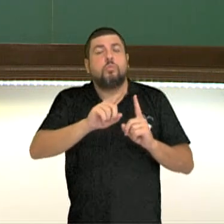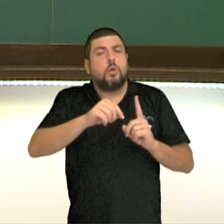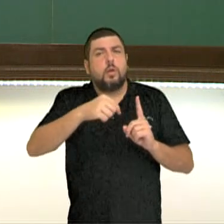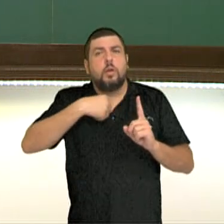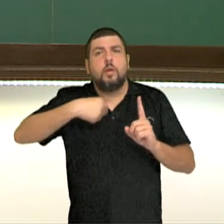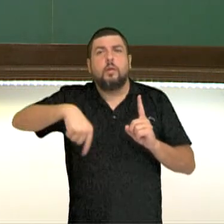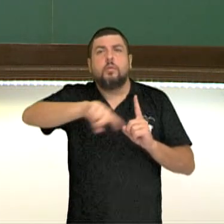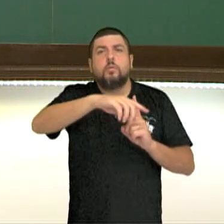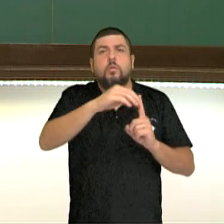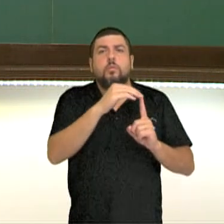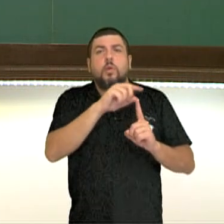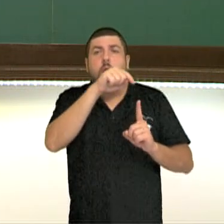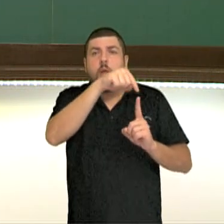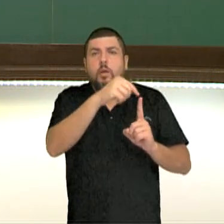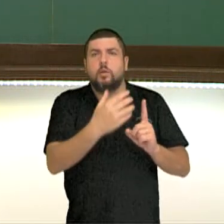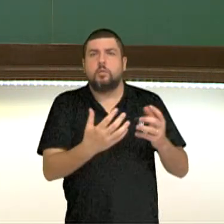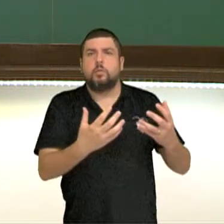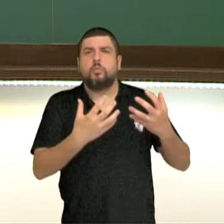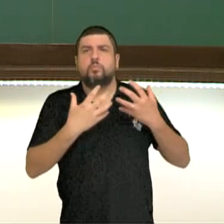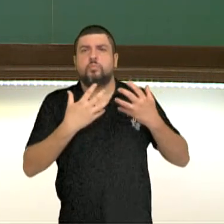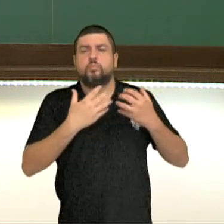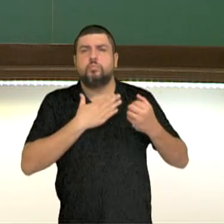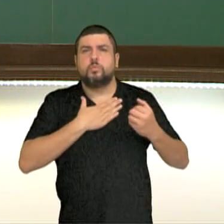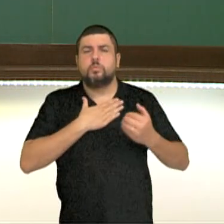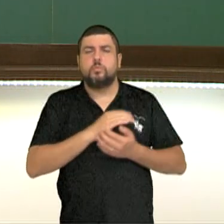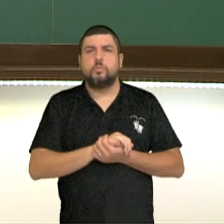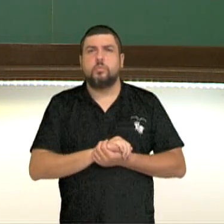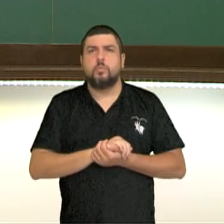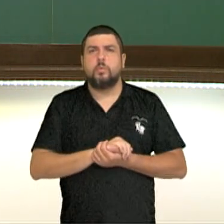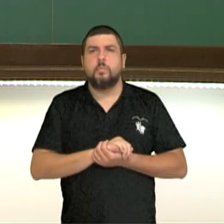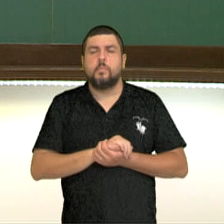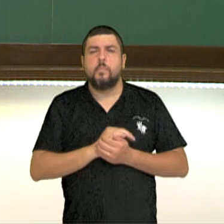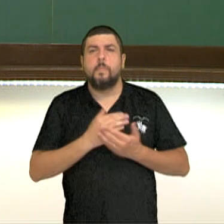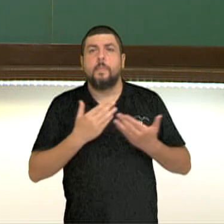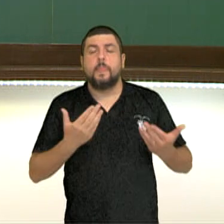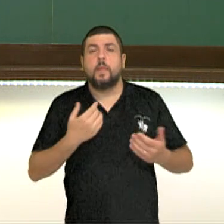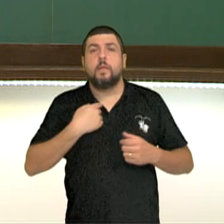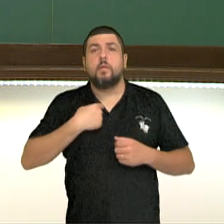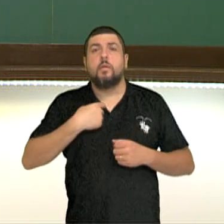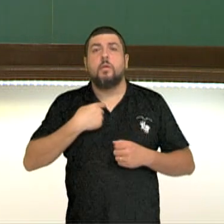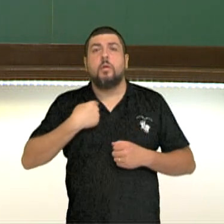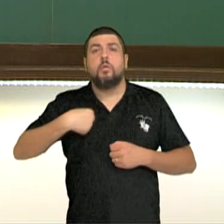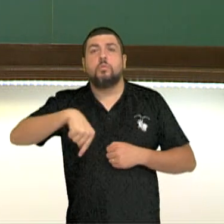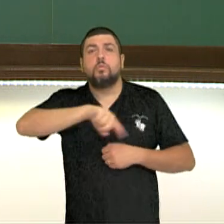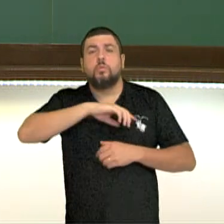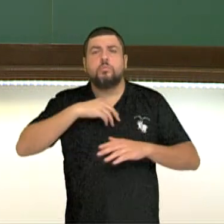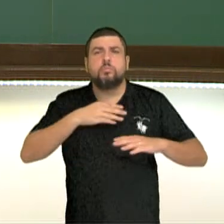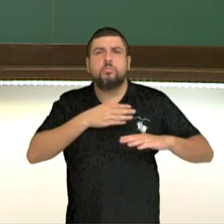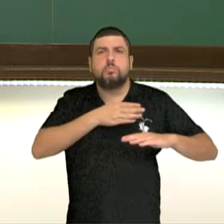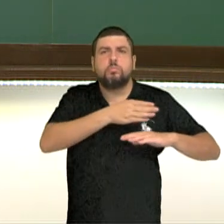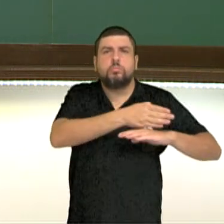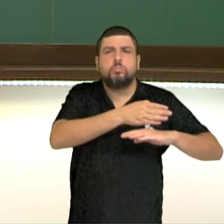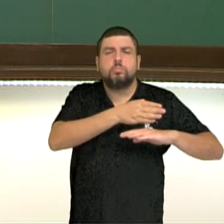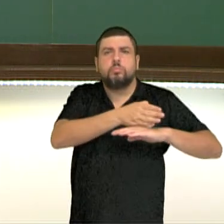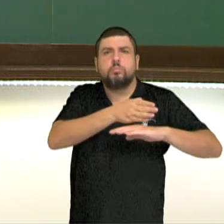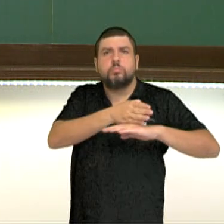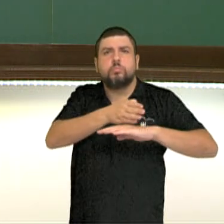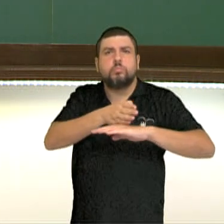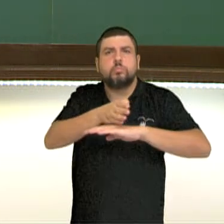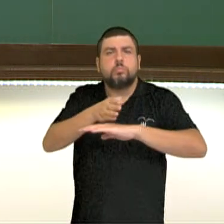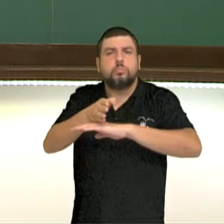indivíduo. Então, nós, como os indivíduos, nós acabamos, né, no meio social, né, cumprindo certas funções de